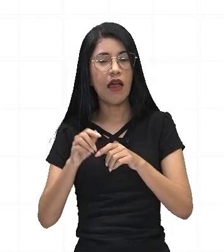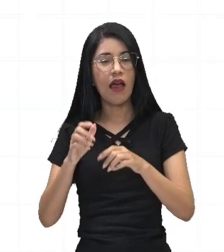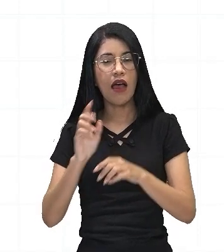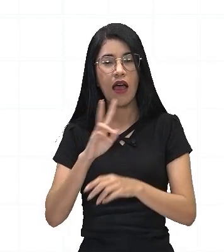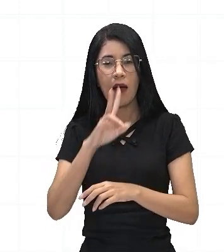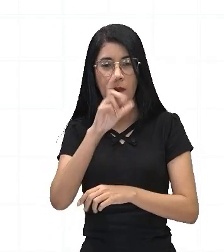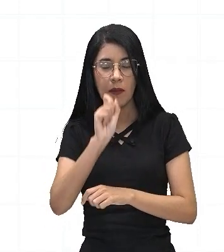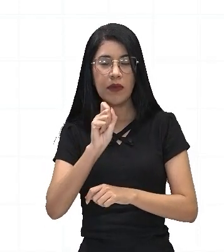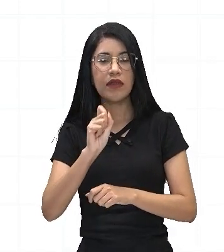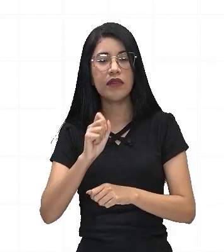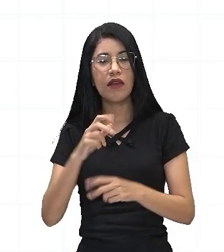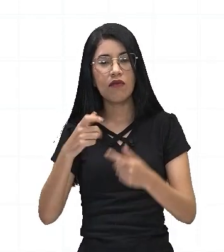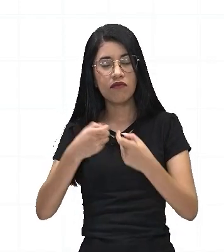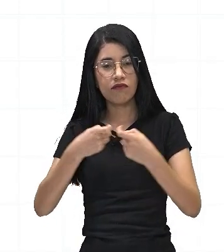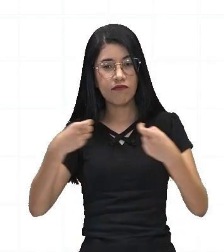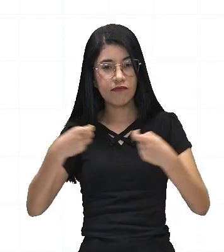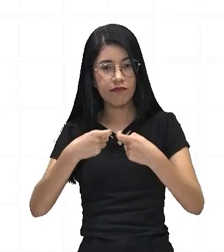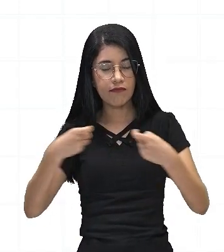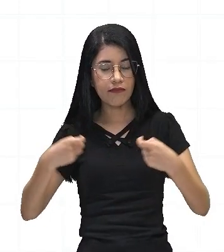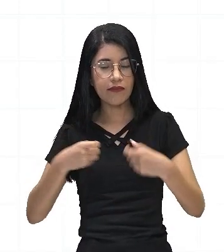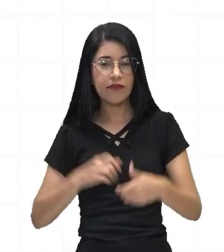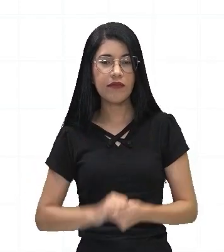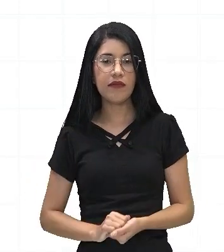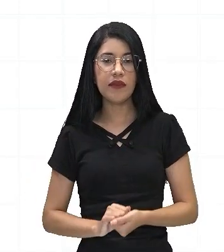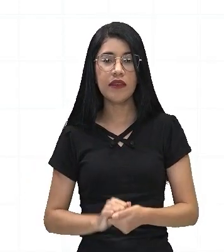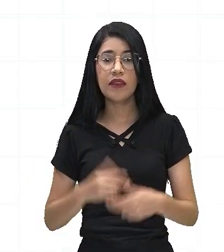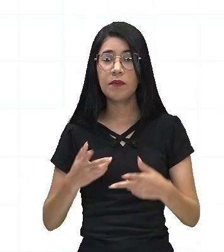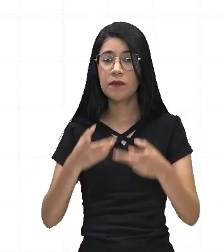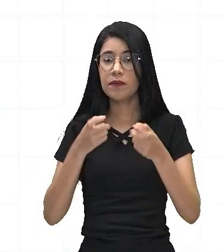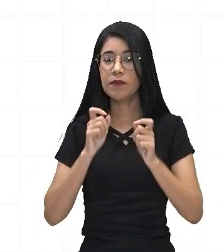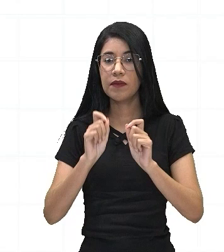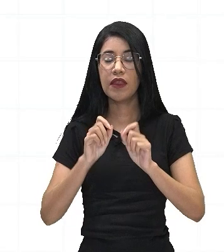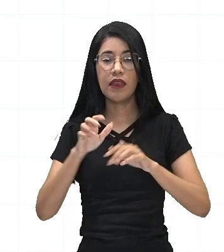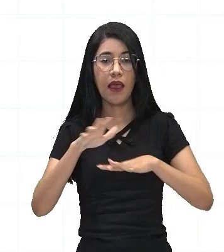Para a gente observar aí que a energia mecânica, como a gente viu, ela está